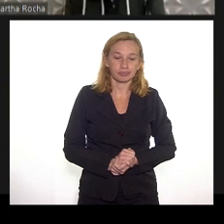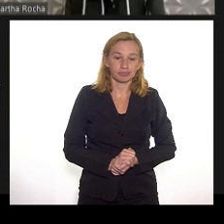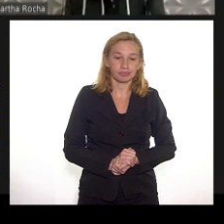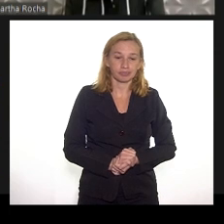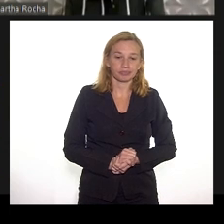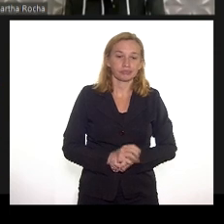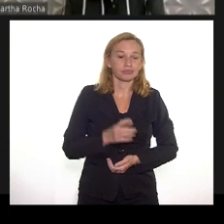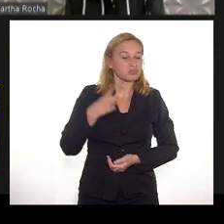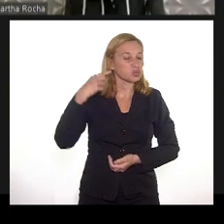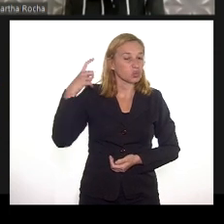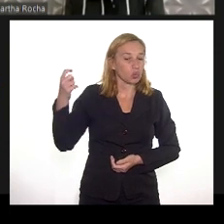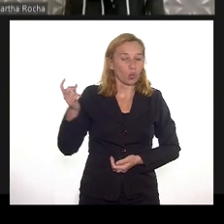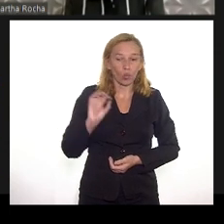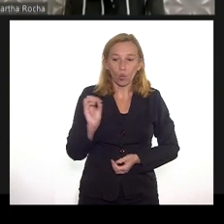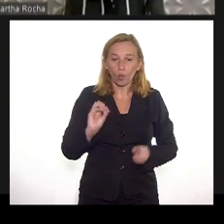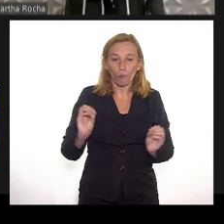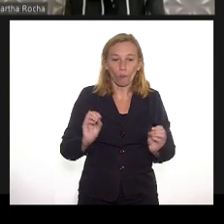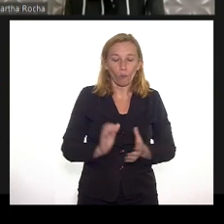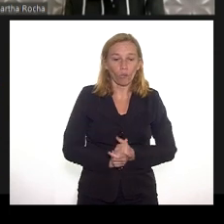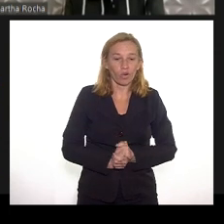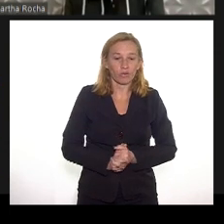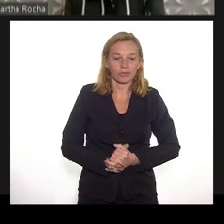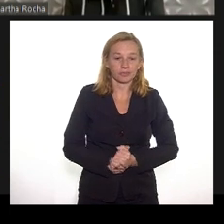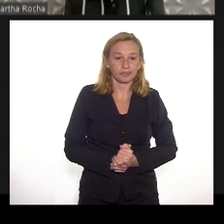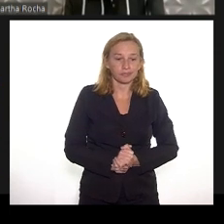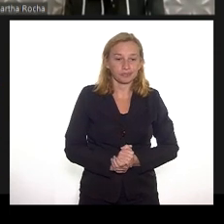Deputada, está sem som, deputada.